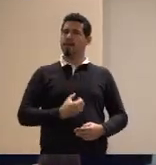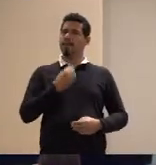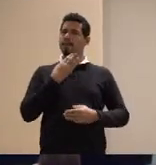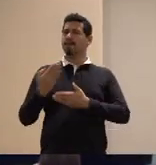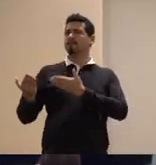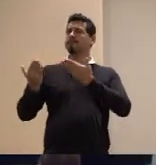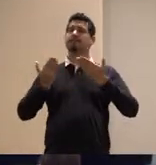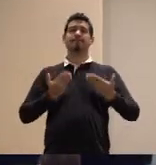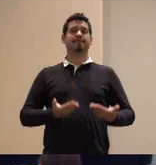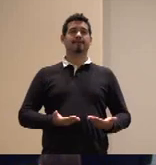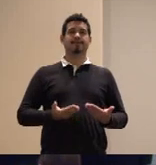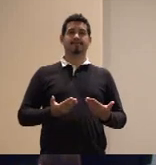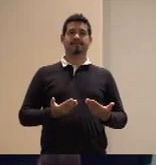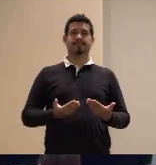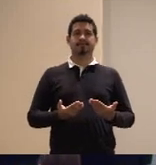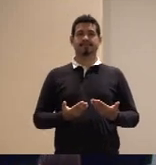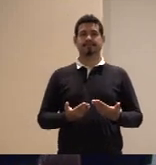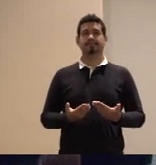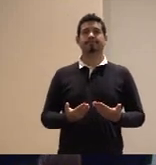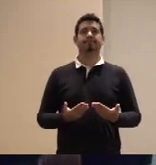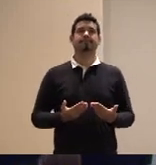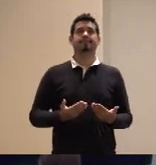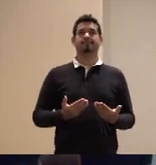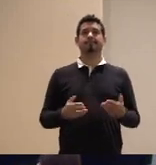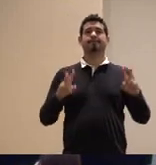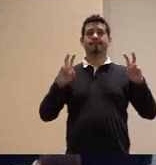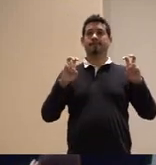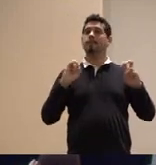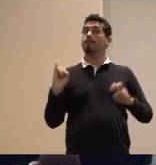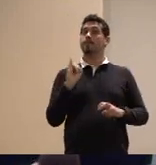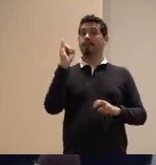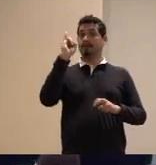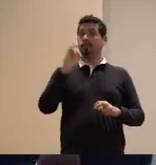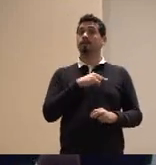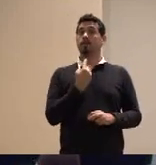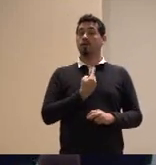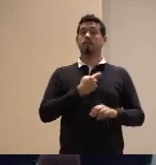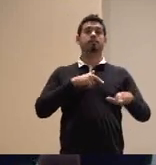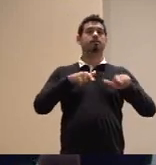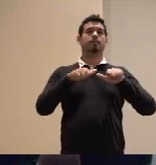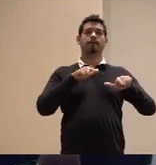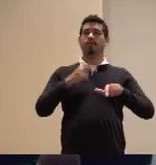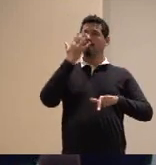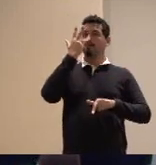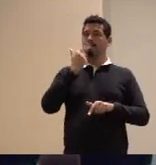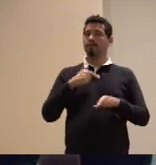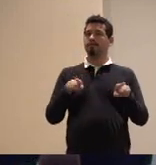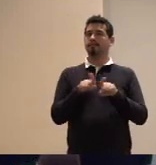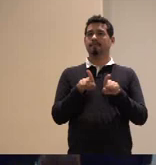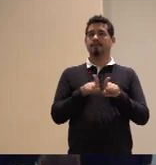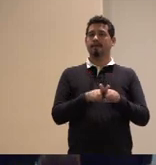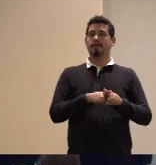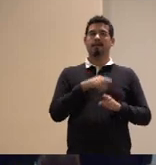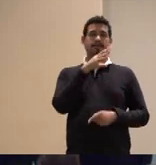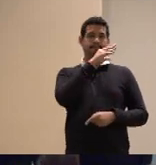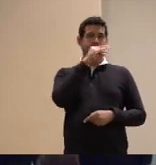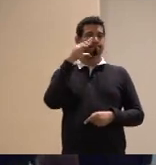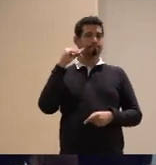muito bem-vindos, né? Um tema tão caro para todos nós que trabalhamos com Criança e Adolescente.